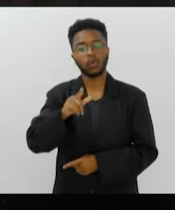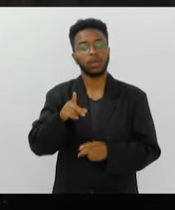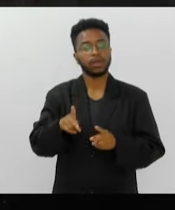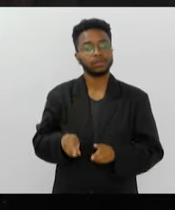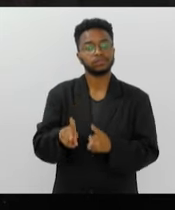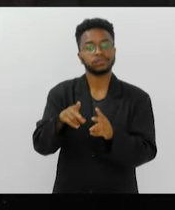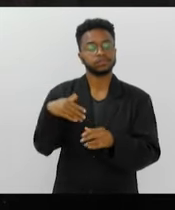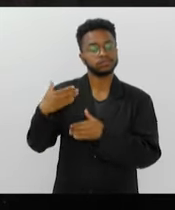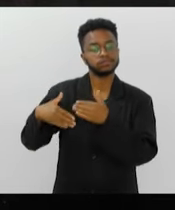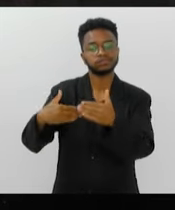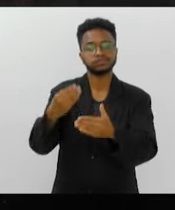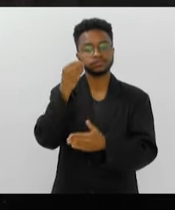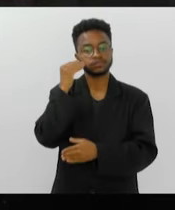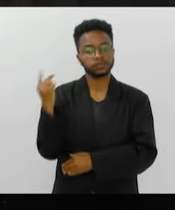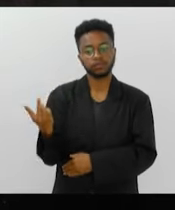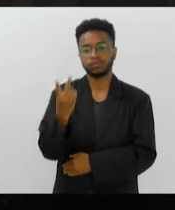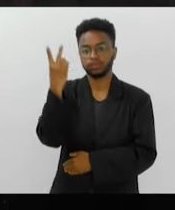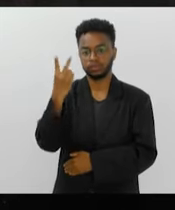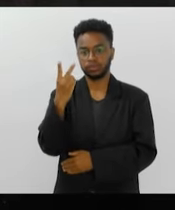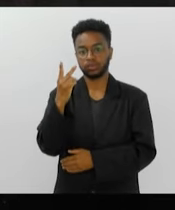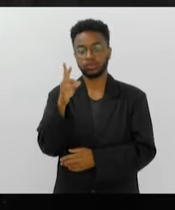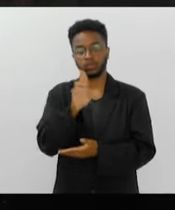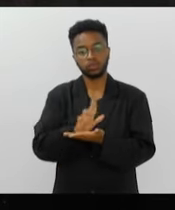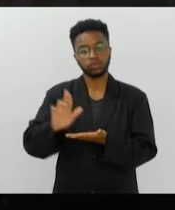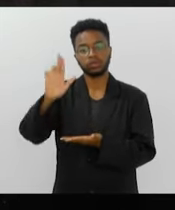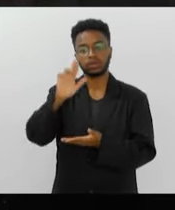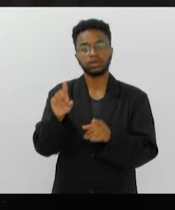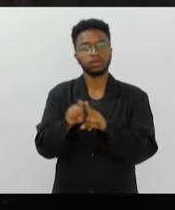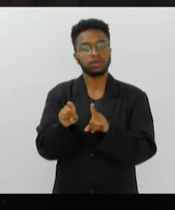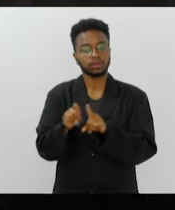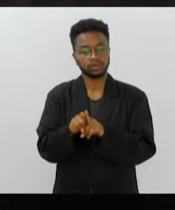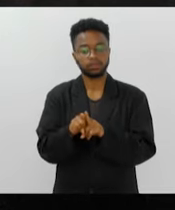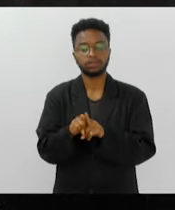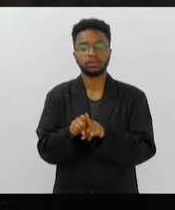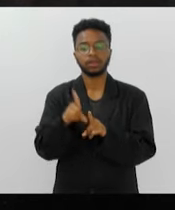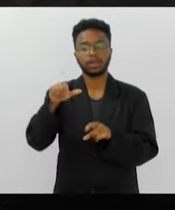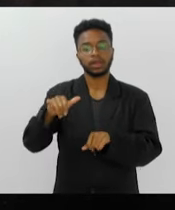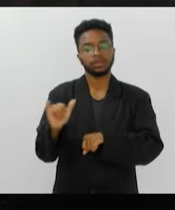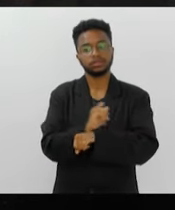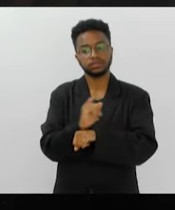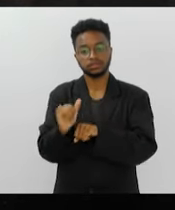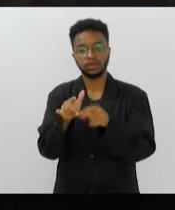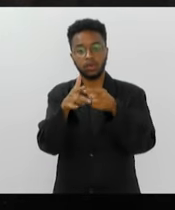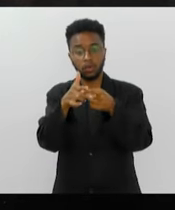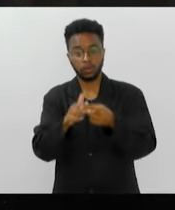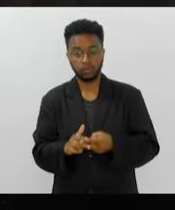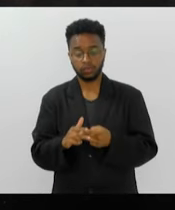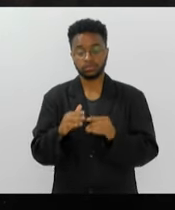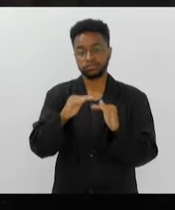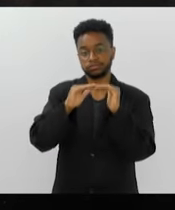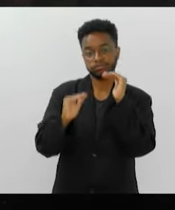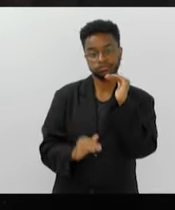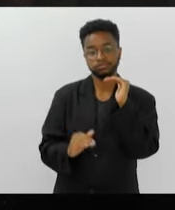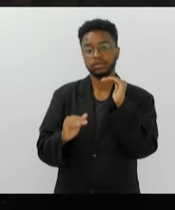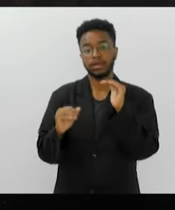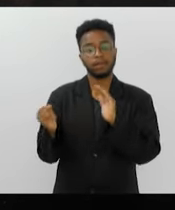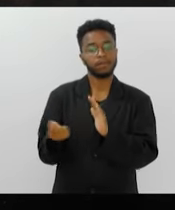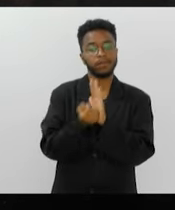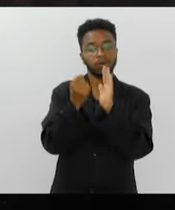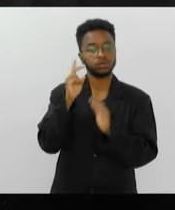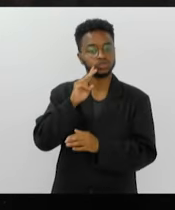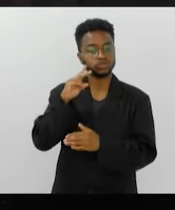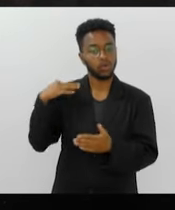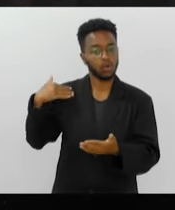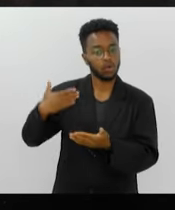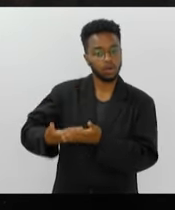para a valorização da Universidade também como um dos instrumentos de correção das assimetrias históricas que